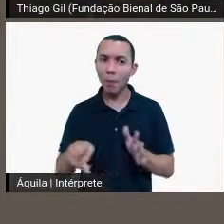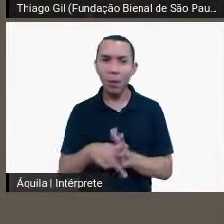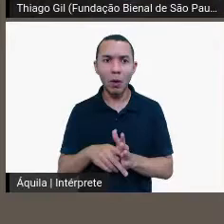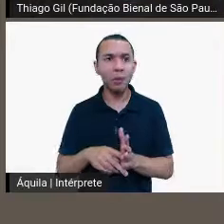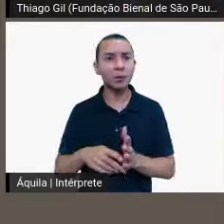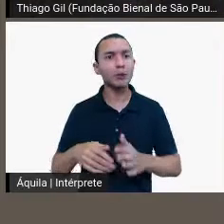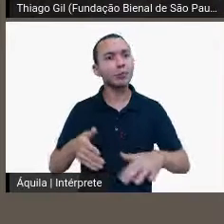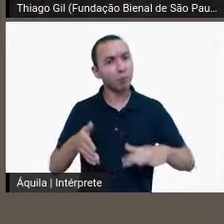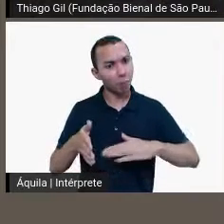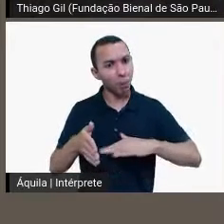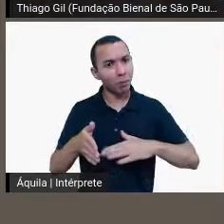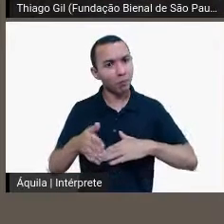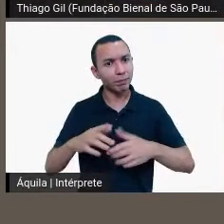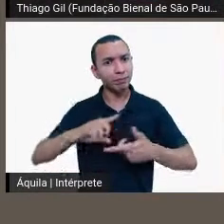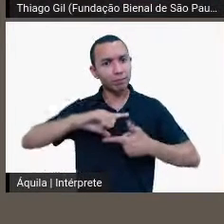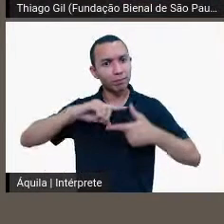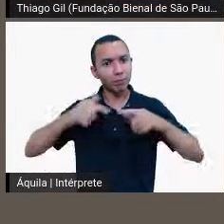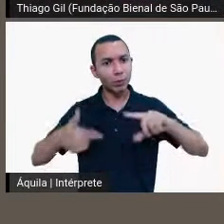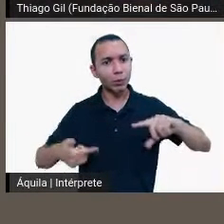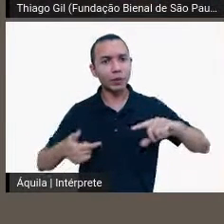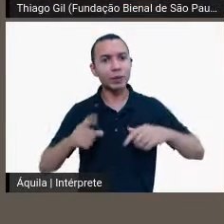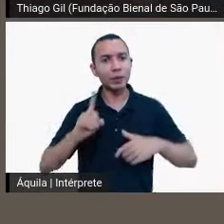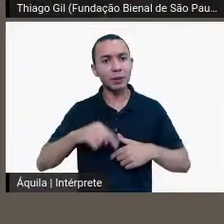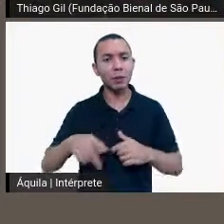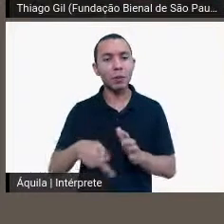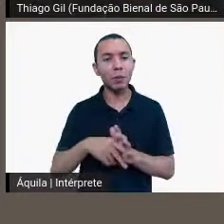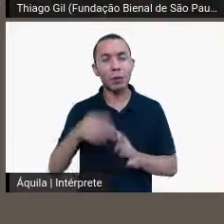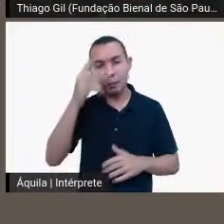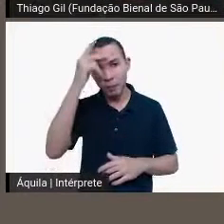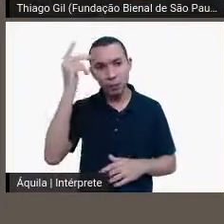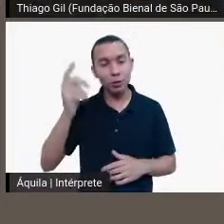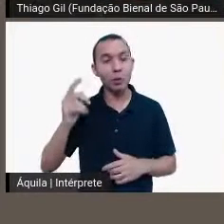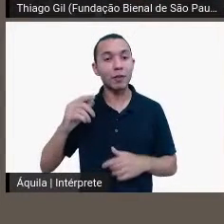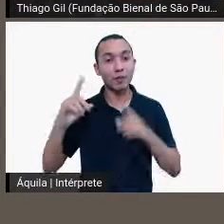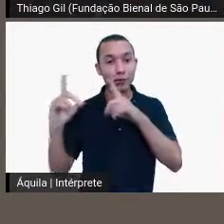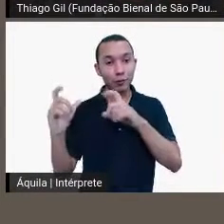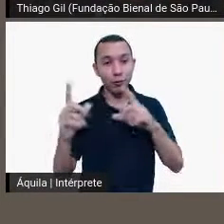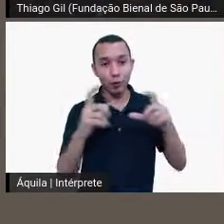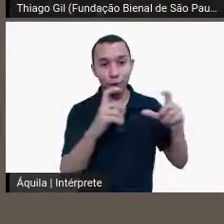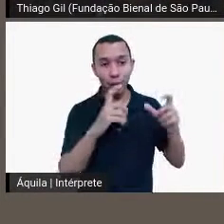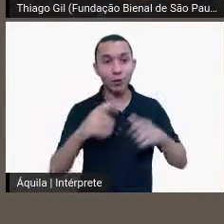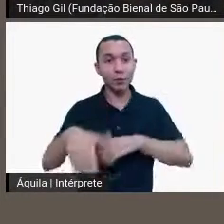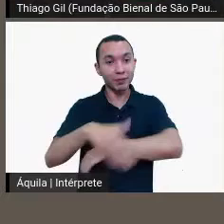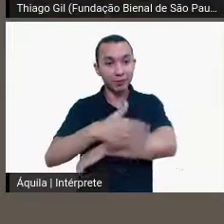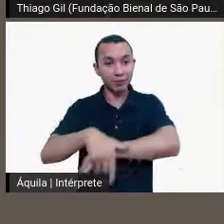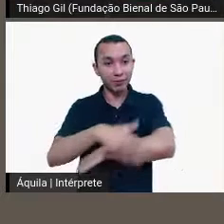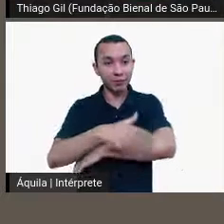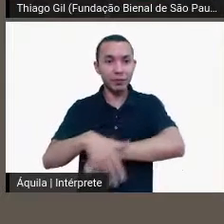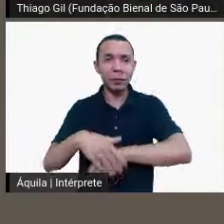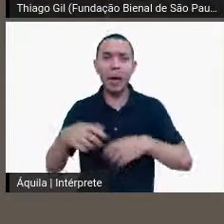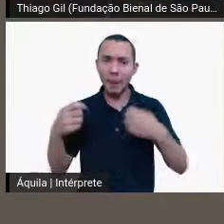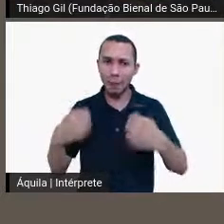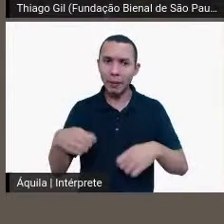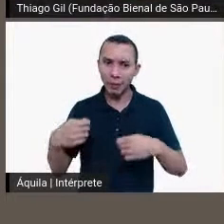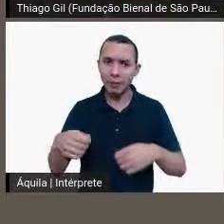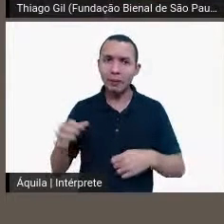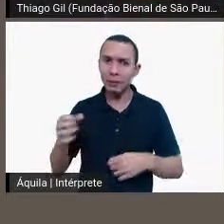era também a experiência proporcionada pelos fotógrafos ambulantes. E por isso elas mereciam a atenção